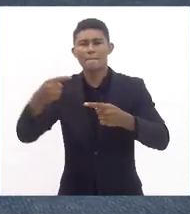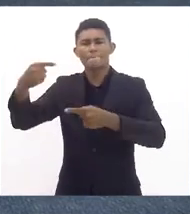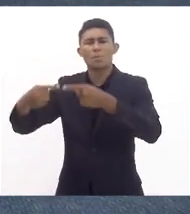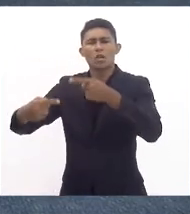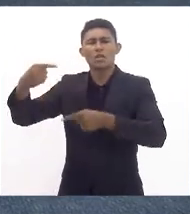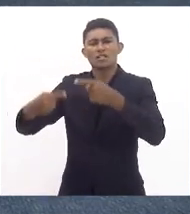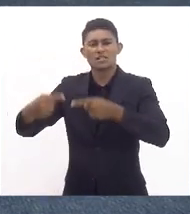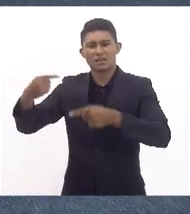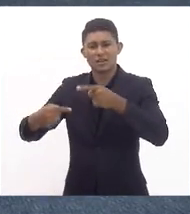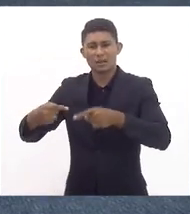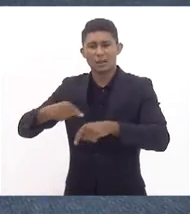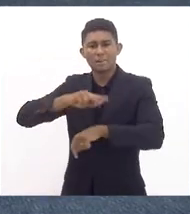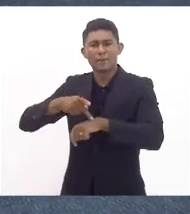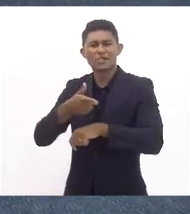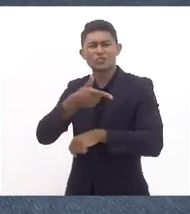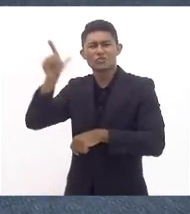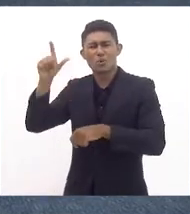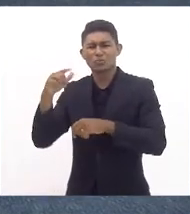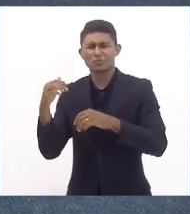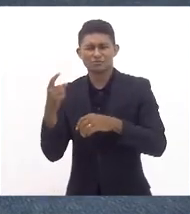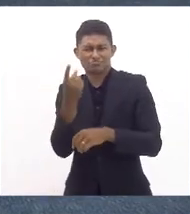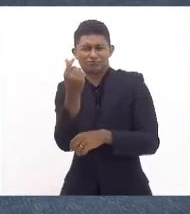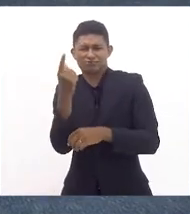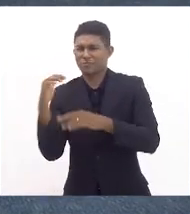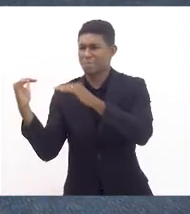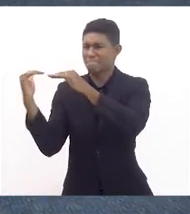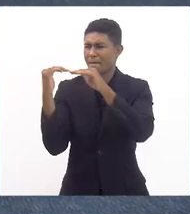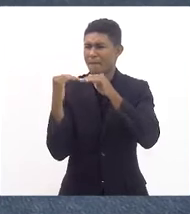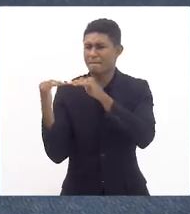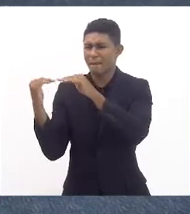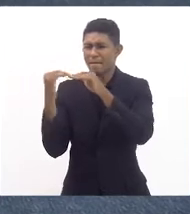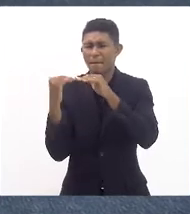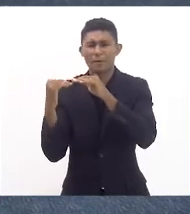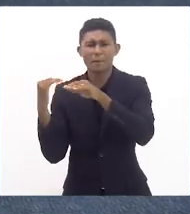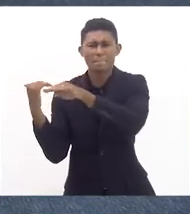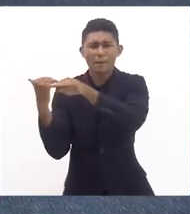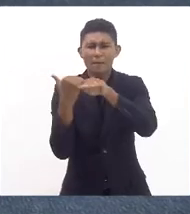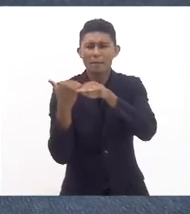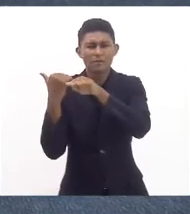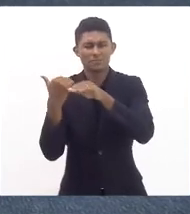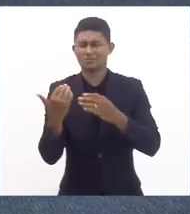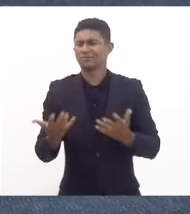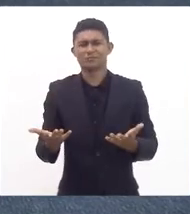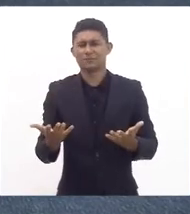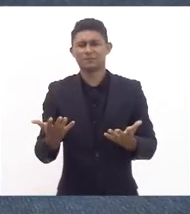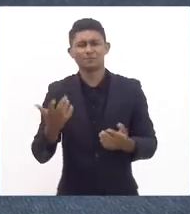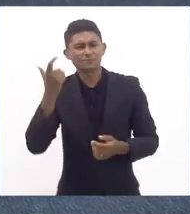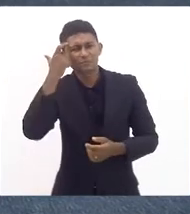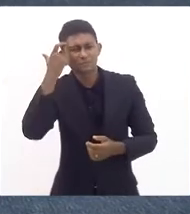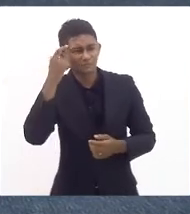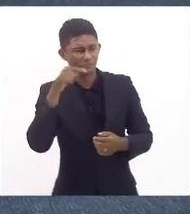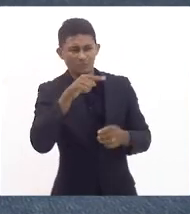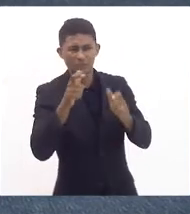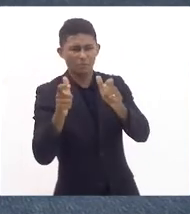internacional. Reduziu o refino nas